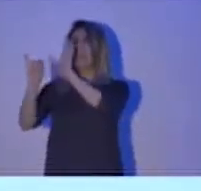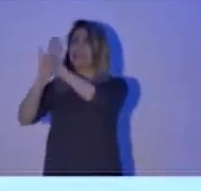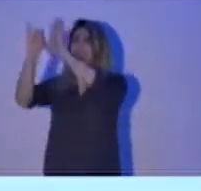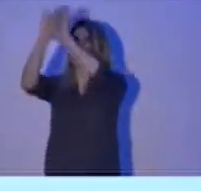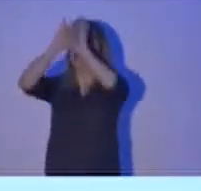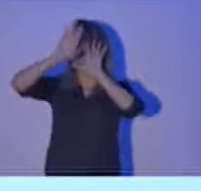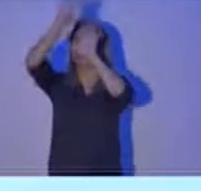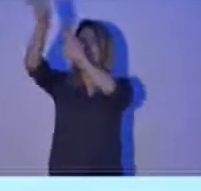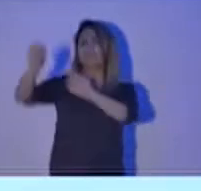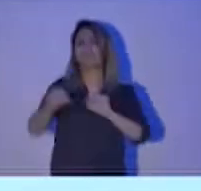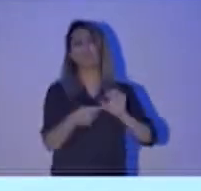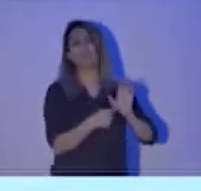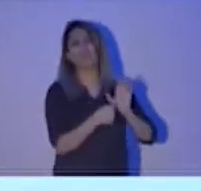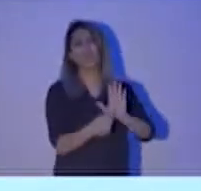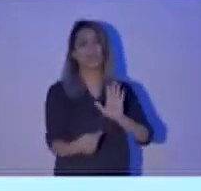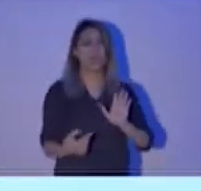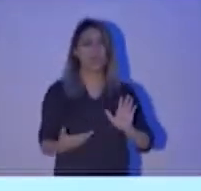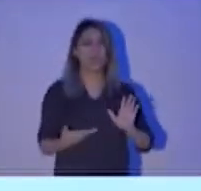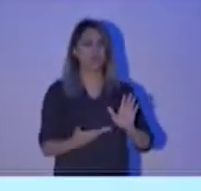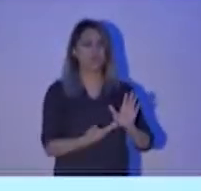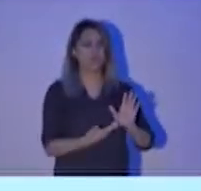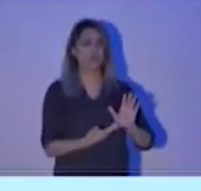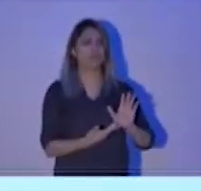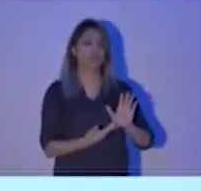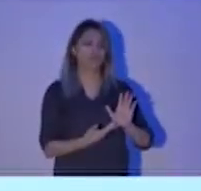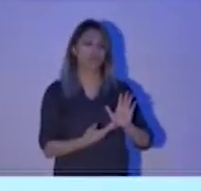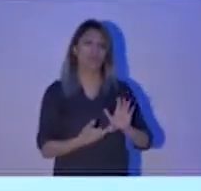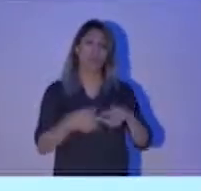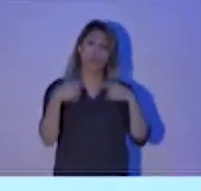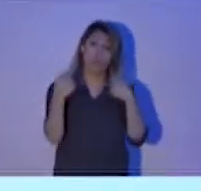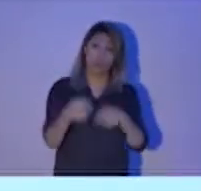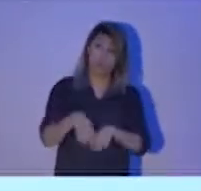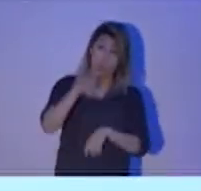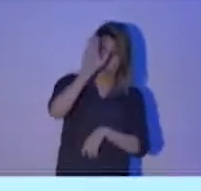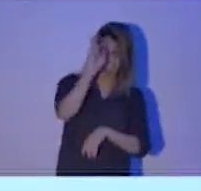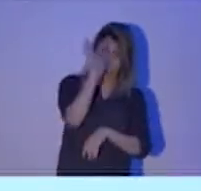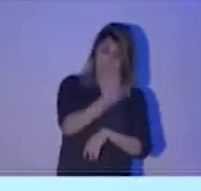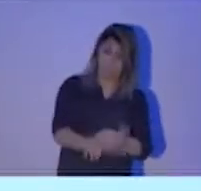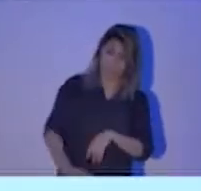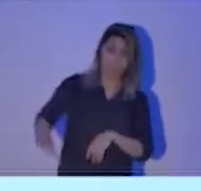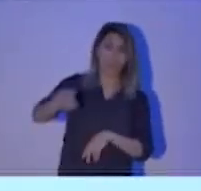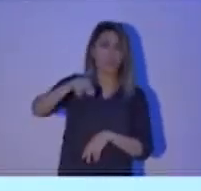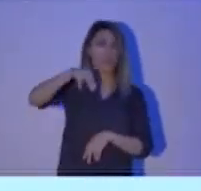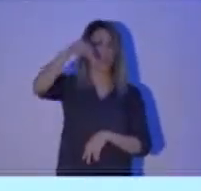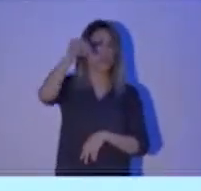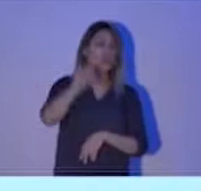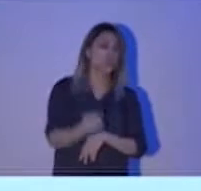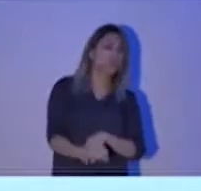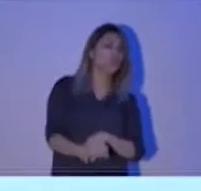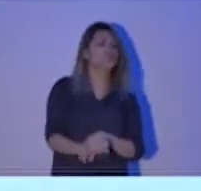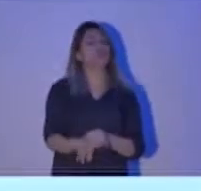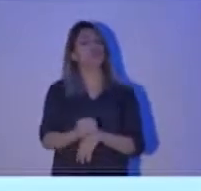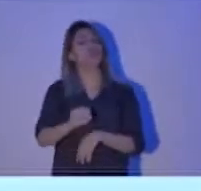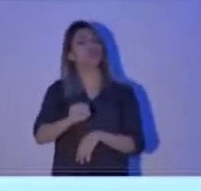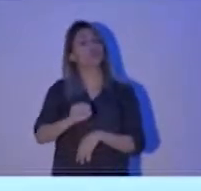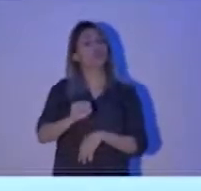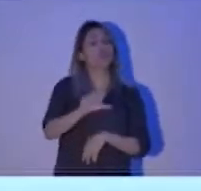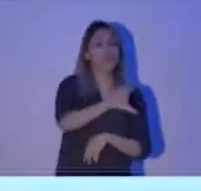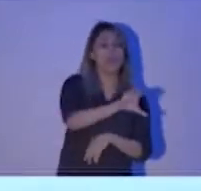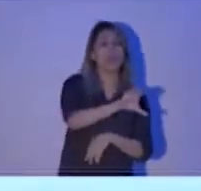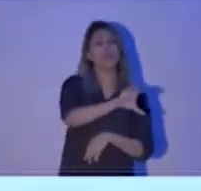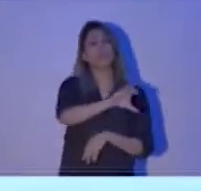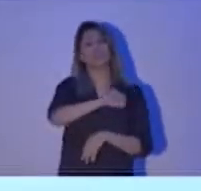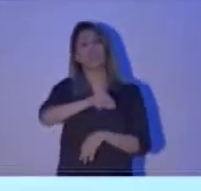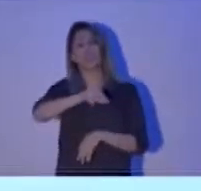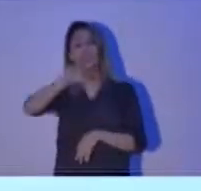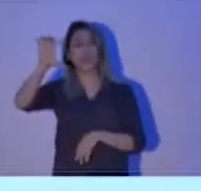com singularidades, com especificidades, com a região norte, com a região sul, sudeste, o nordeste.